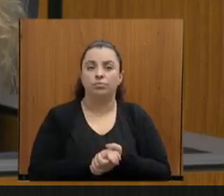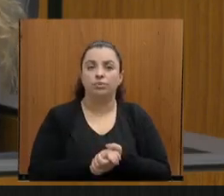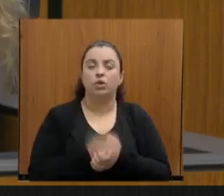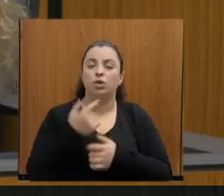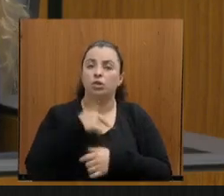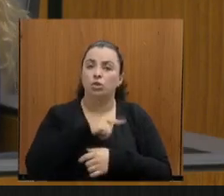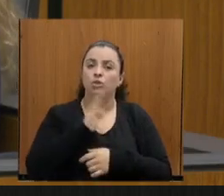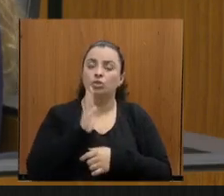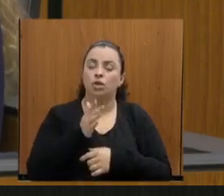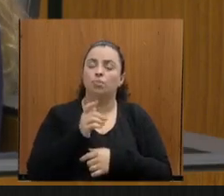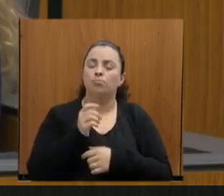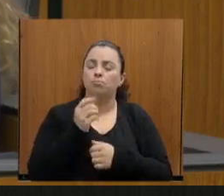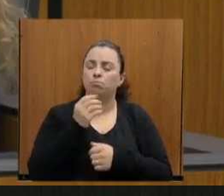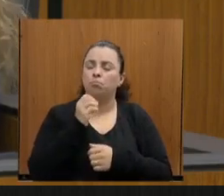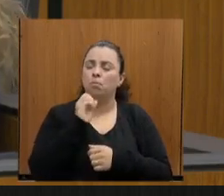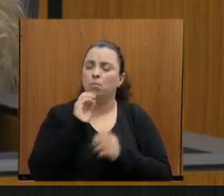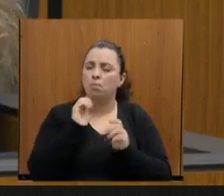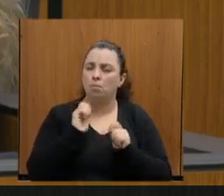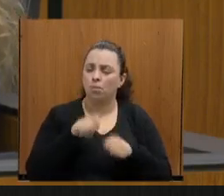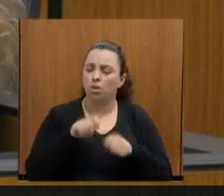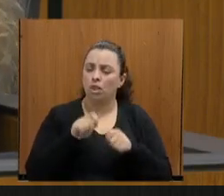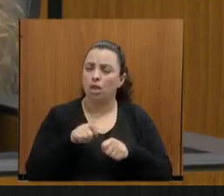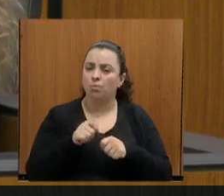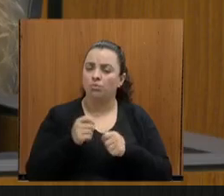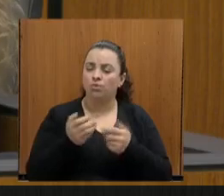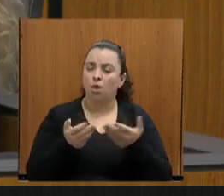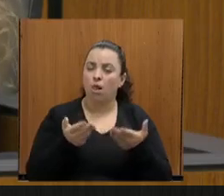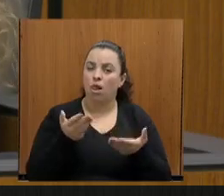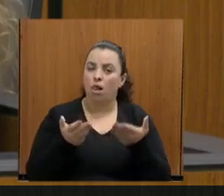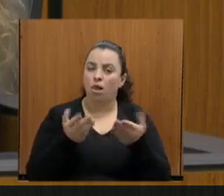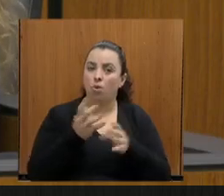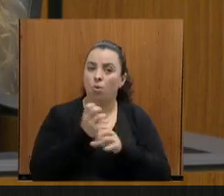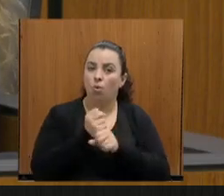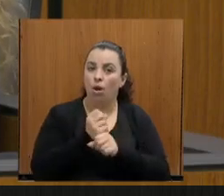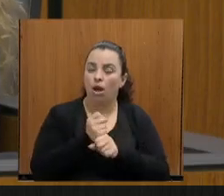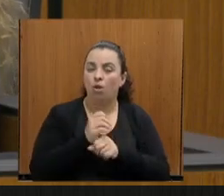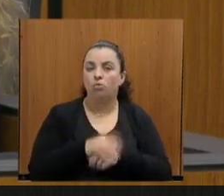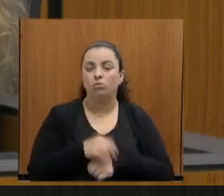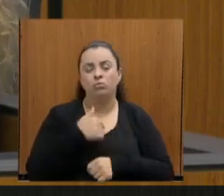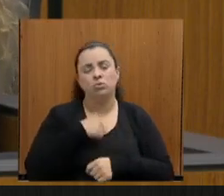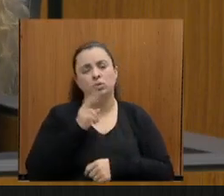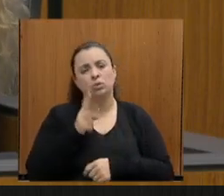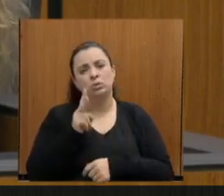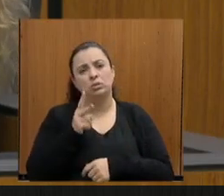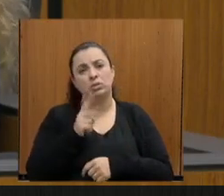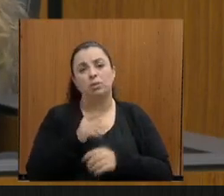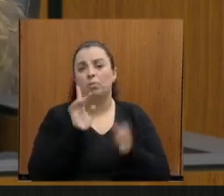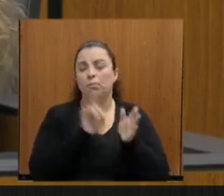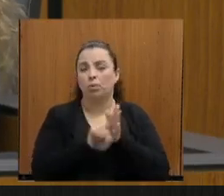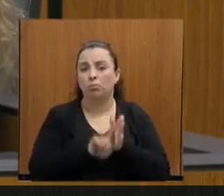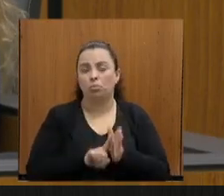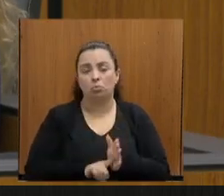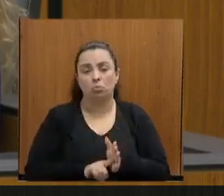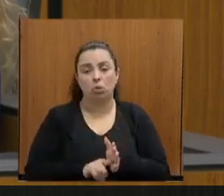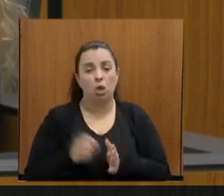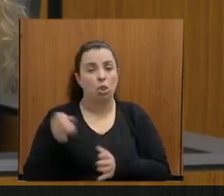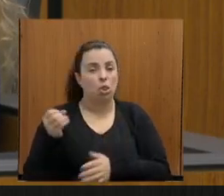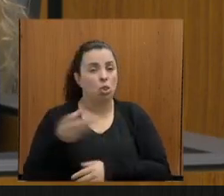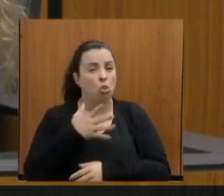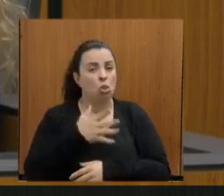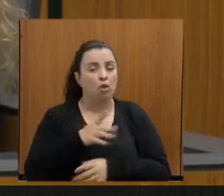já temos condições de fazer um balanço né Eu sempre os mesmos questionamentos não vou Inovar porque